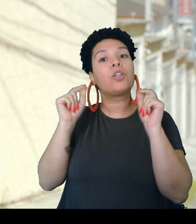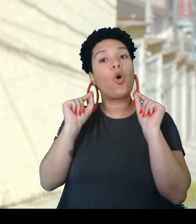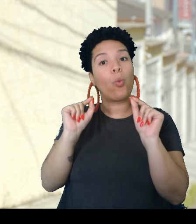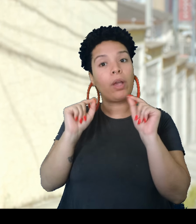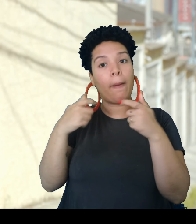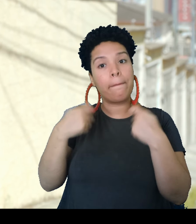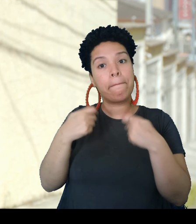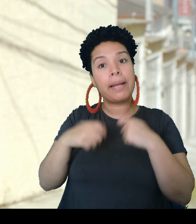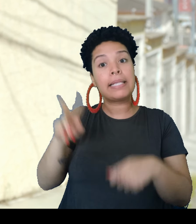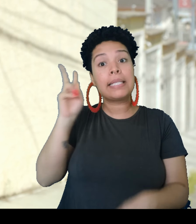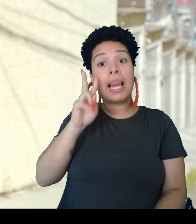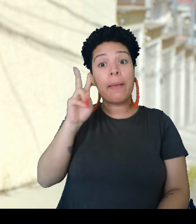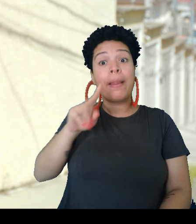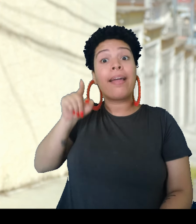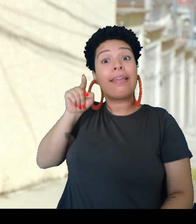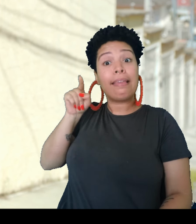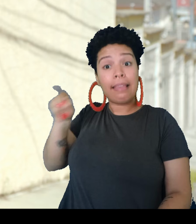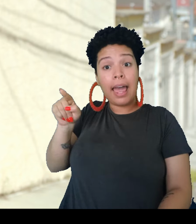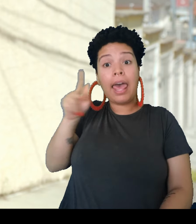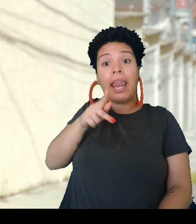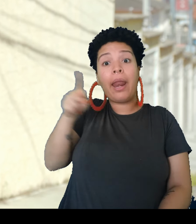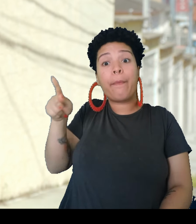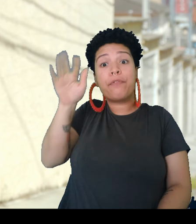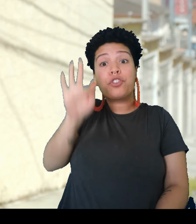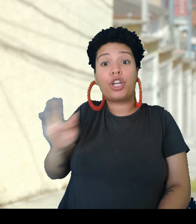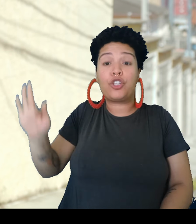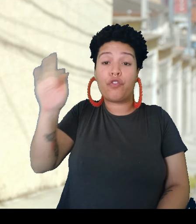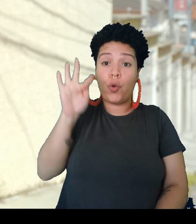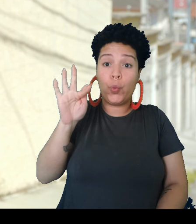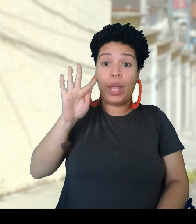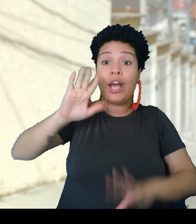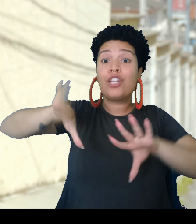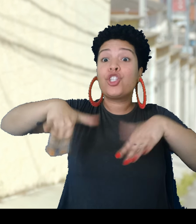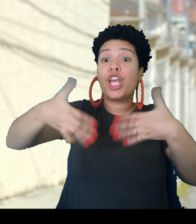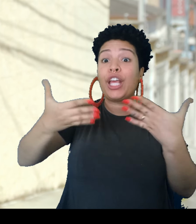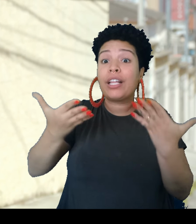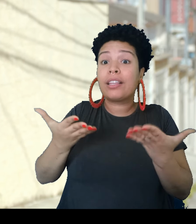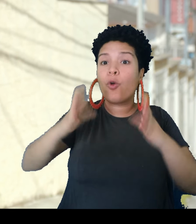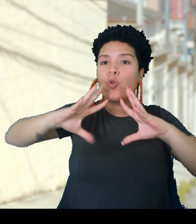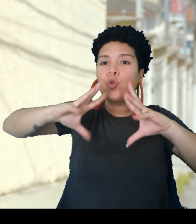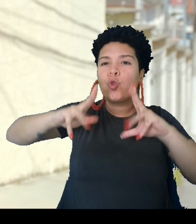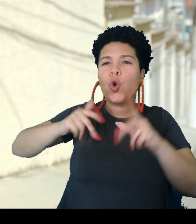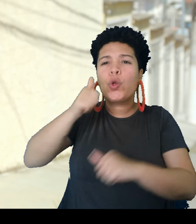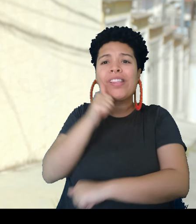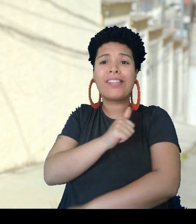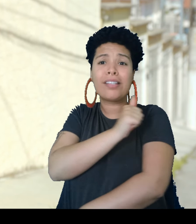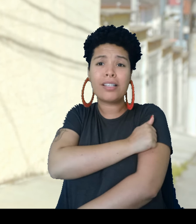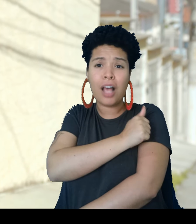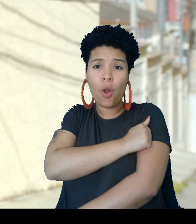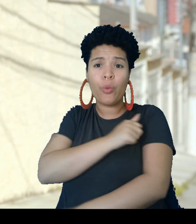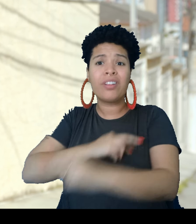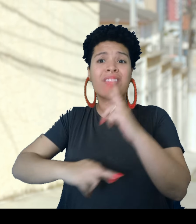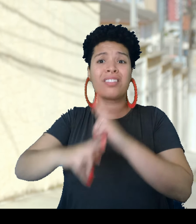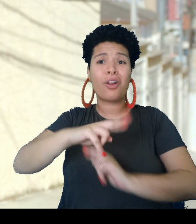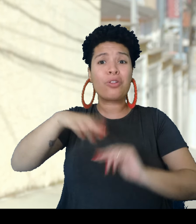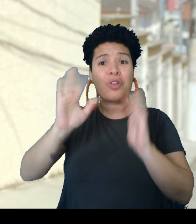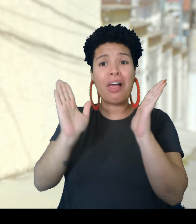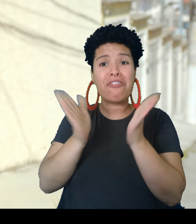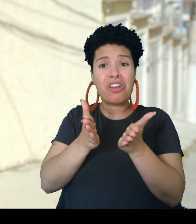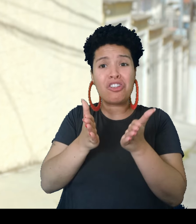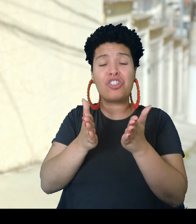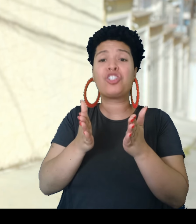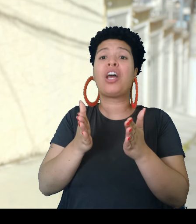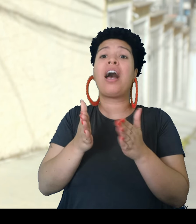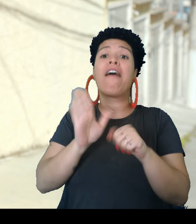preciso levar em conta que Beauvoir dava aula de filosofia em universidades. E sim, ela acabou se envolvendo com algumas alunas, tanto